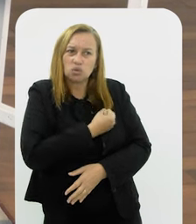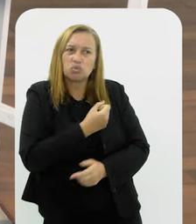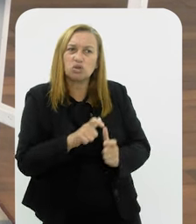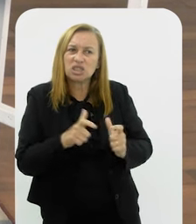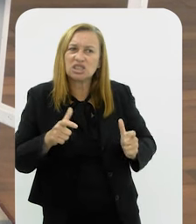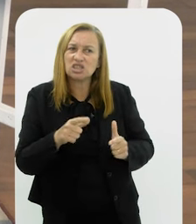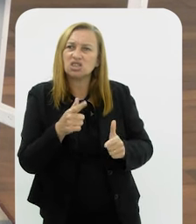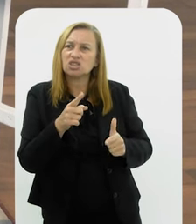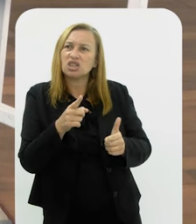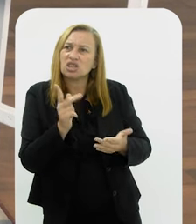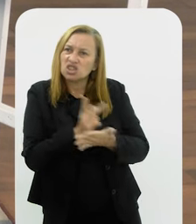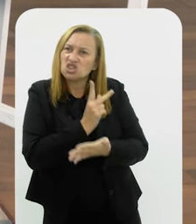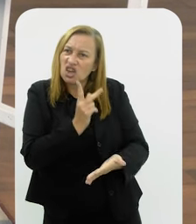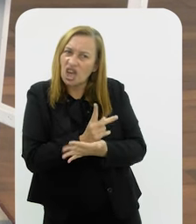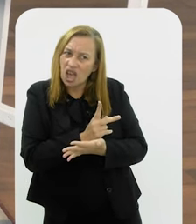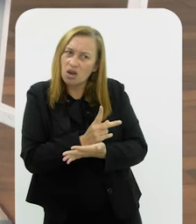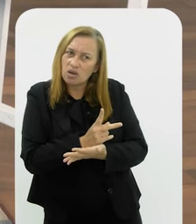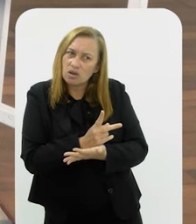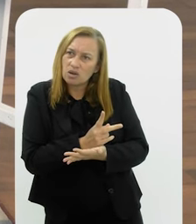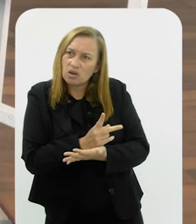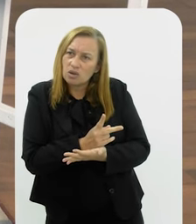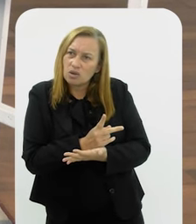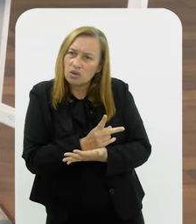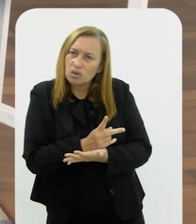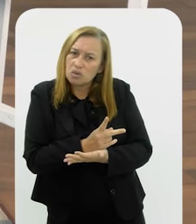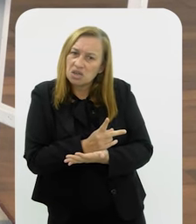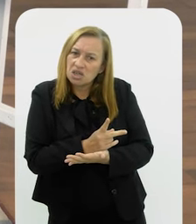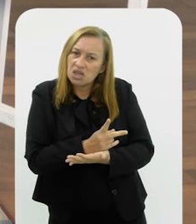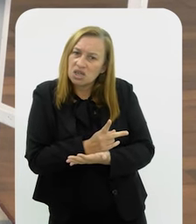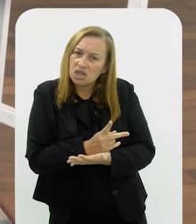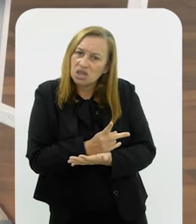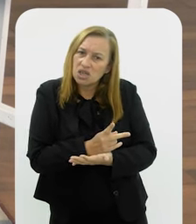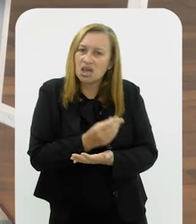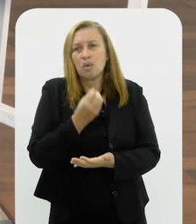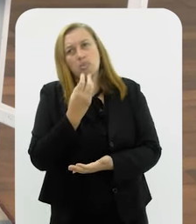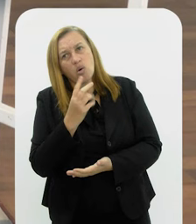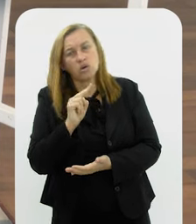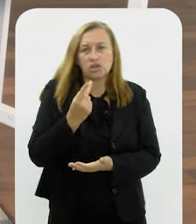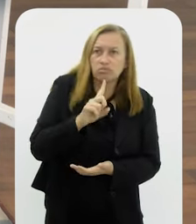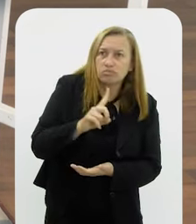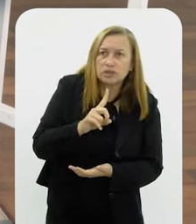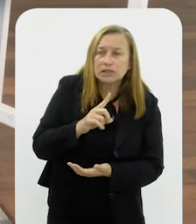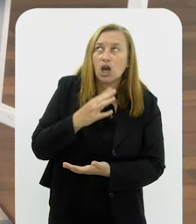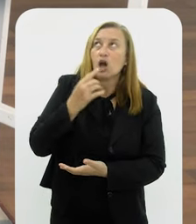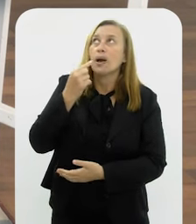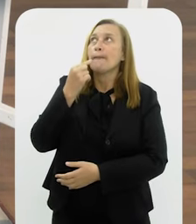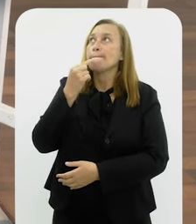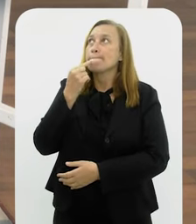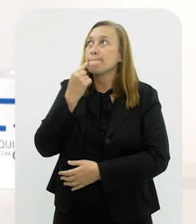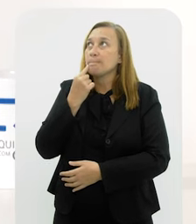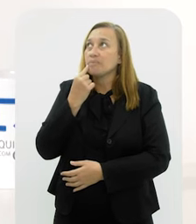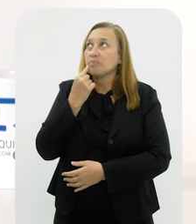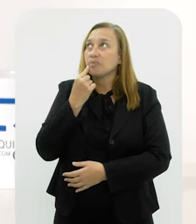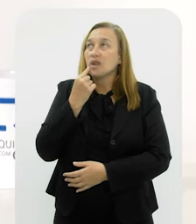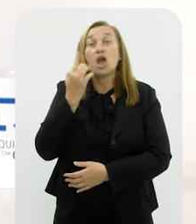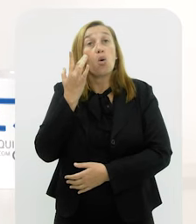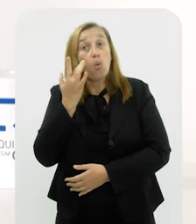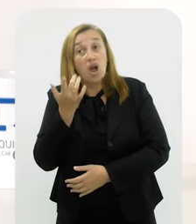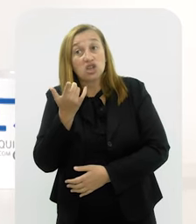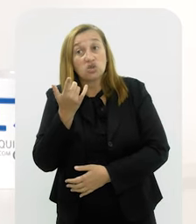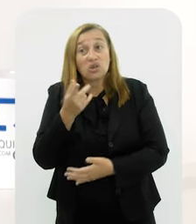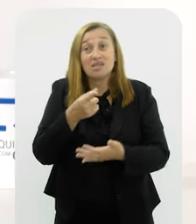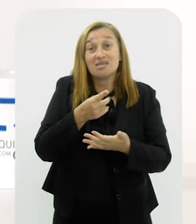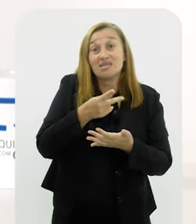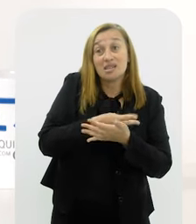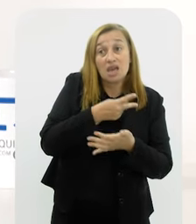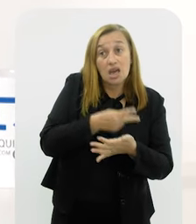uma margem de erro que é tolerável ou tem que ser preciso? Olha, eu acho que essa margem de erro